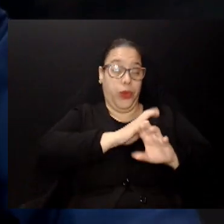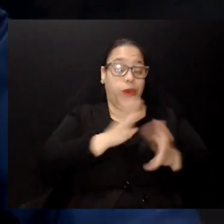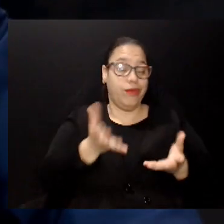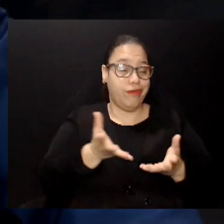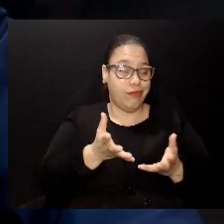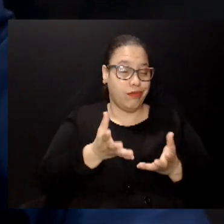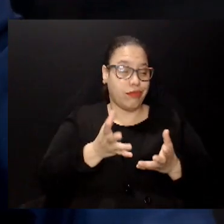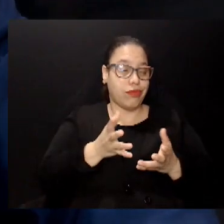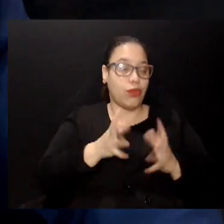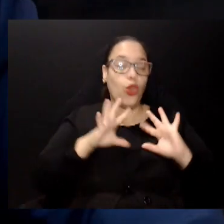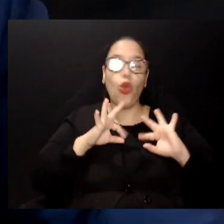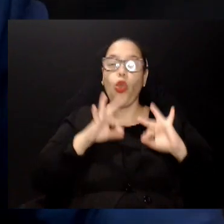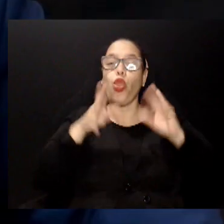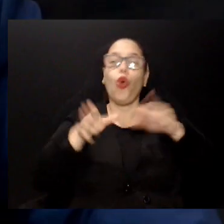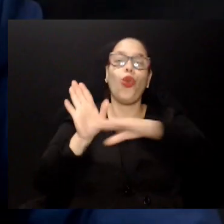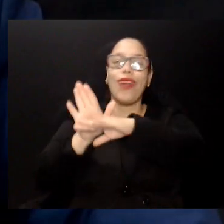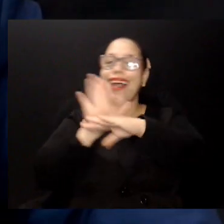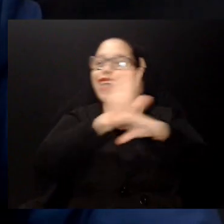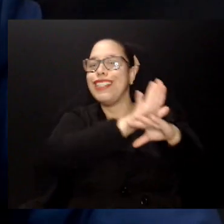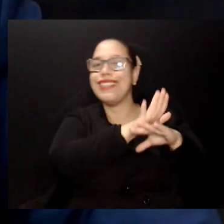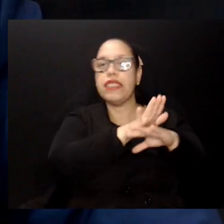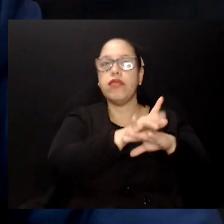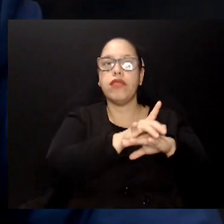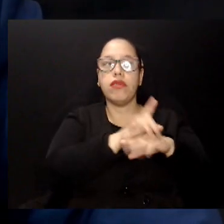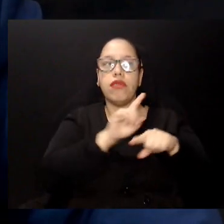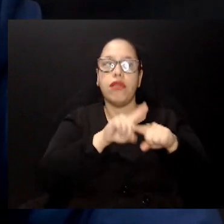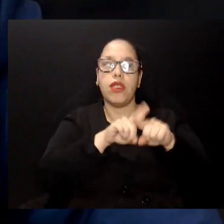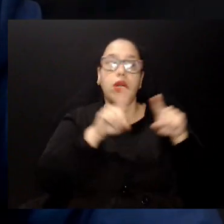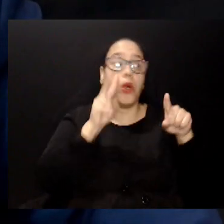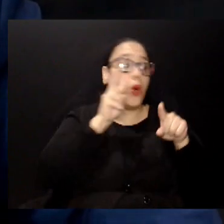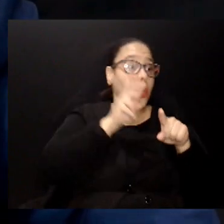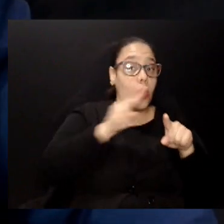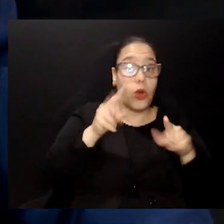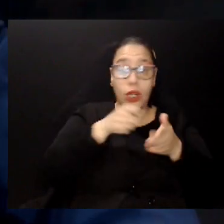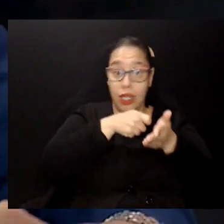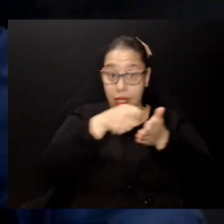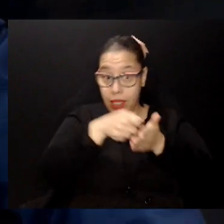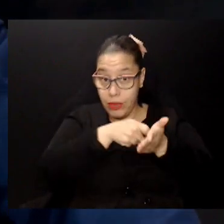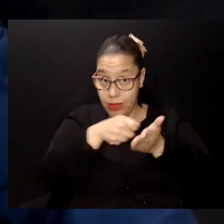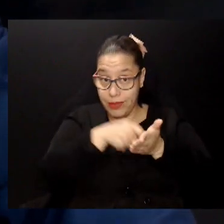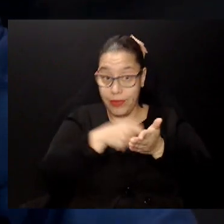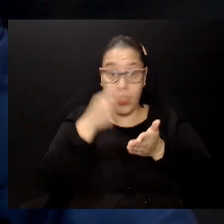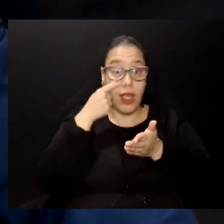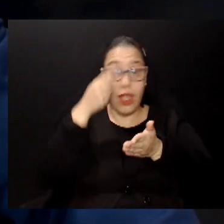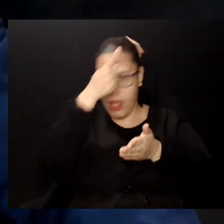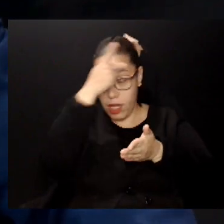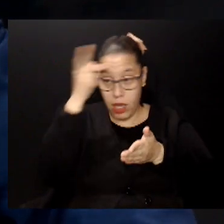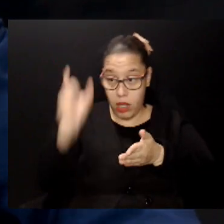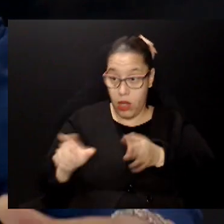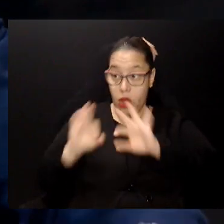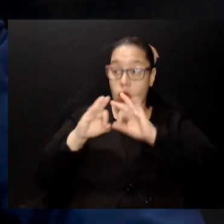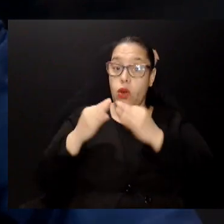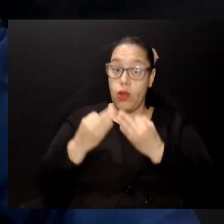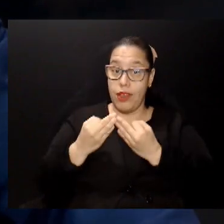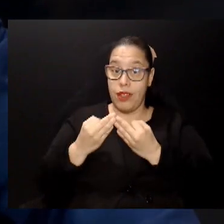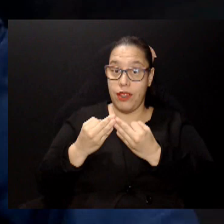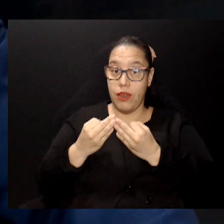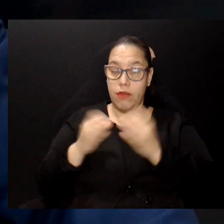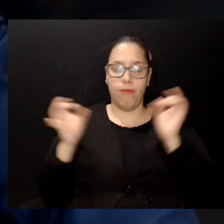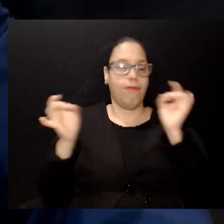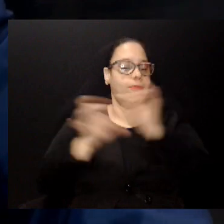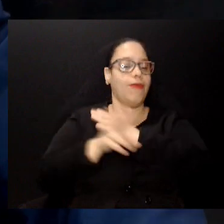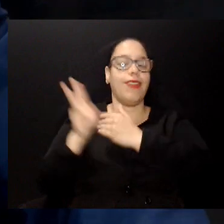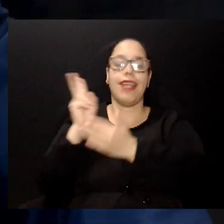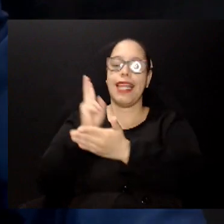mundo. Mas olha o que ela escreveu, né? Aquela pessoa, o parente que está pronto para atender todo